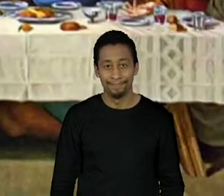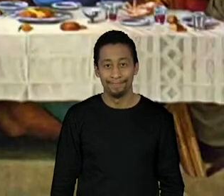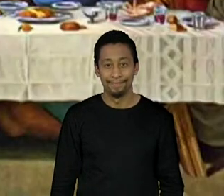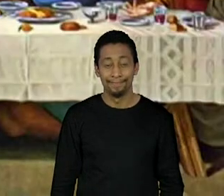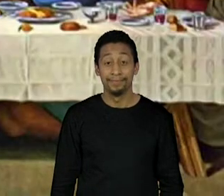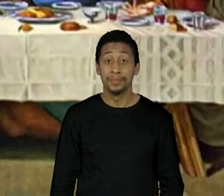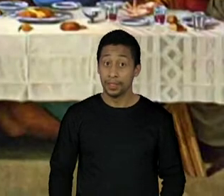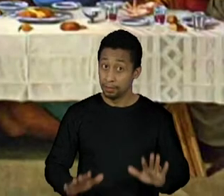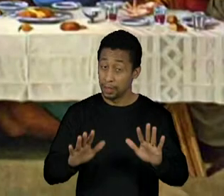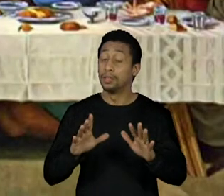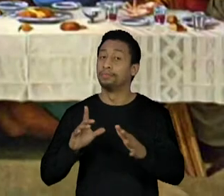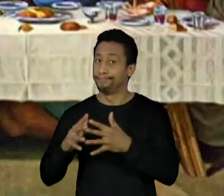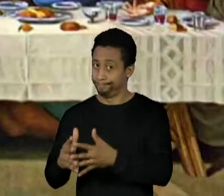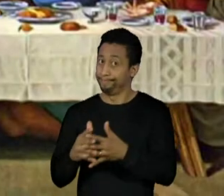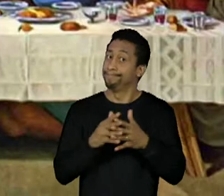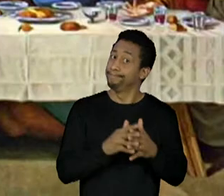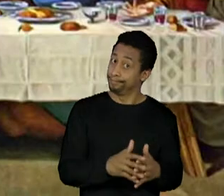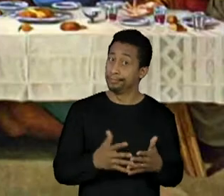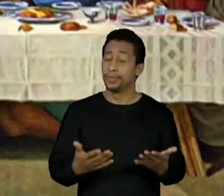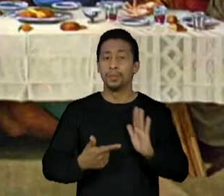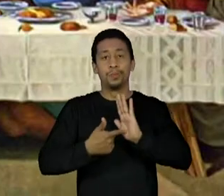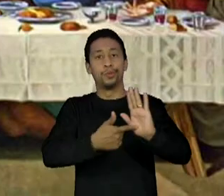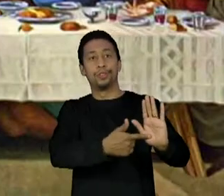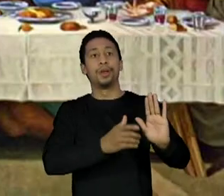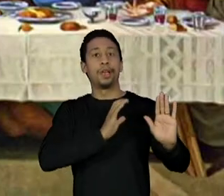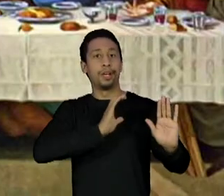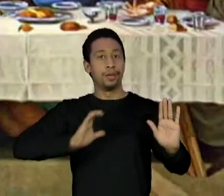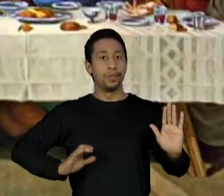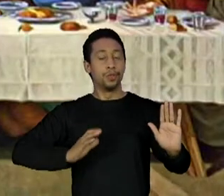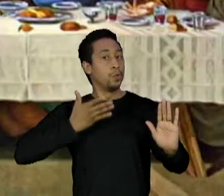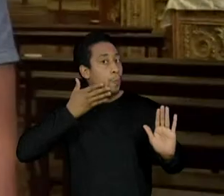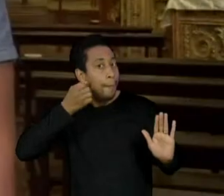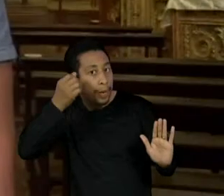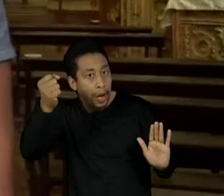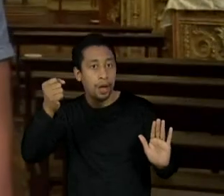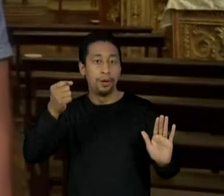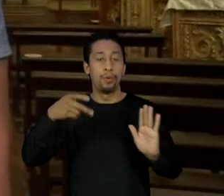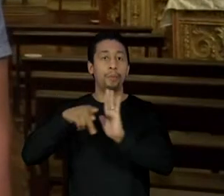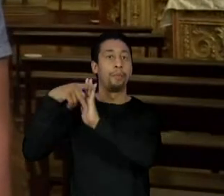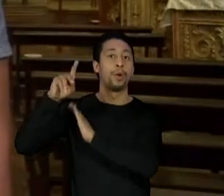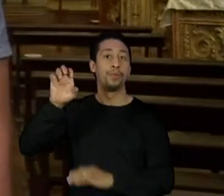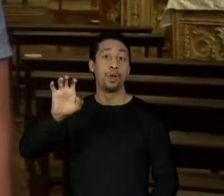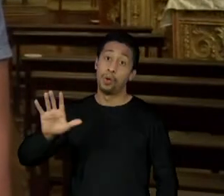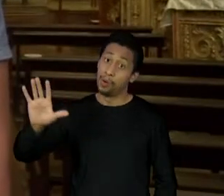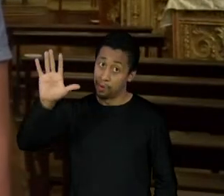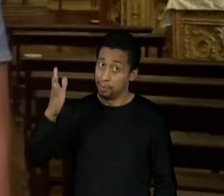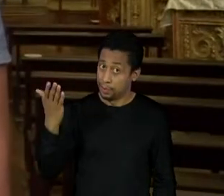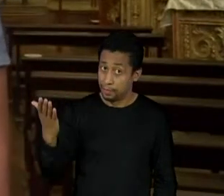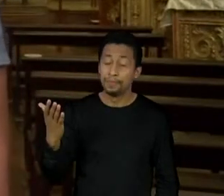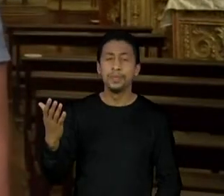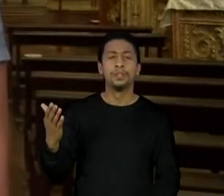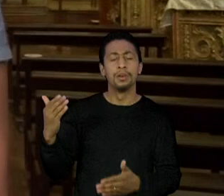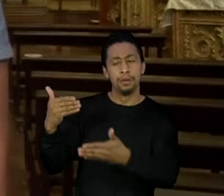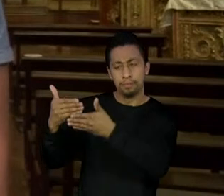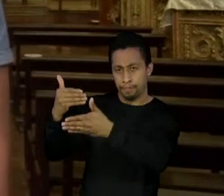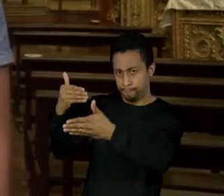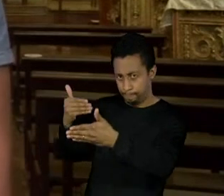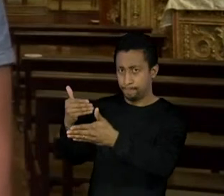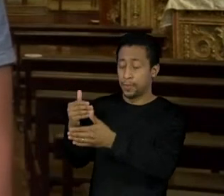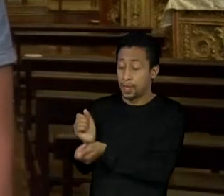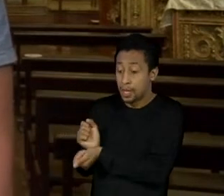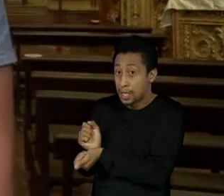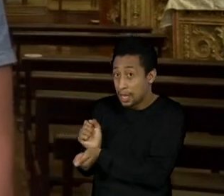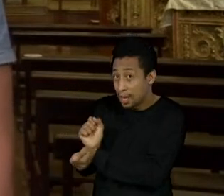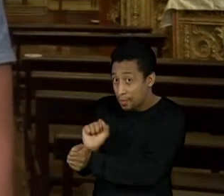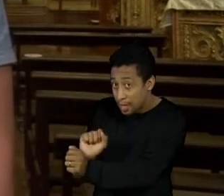Há algumas implicações, né, da gente encarar o Cristo como um Cristo europeu. Se a gente imaginar, por exemplo, o período da escravidão, muito